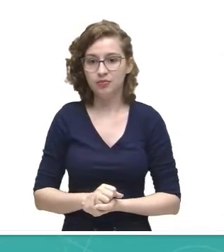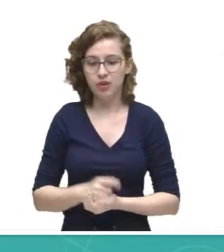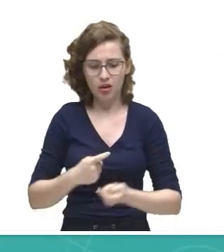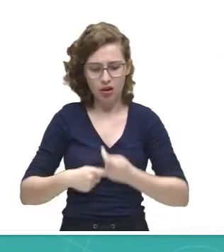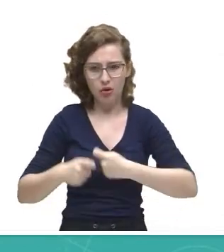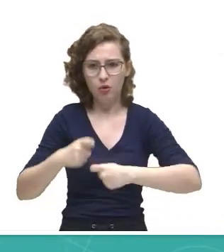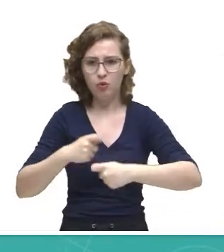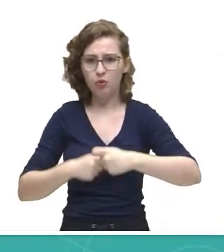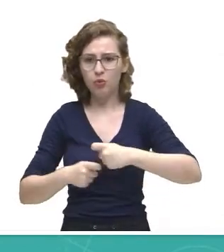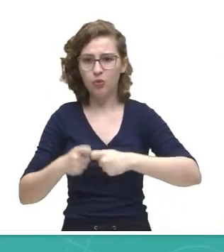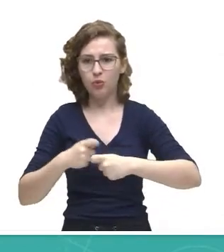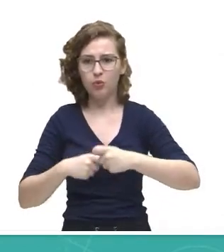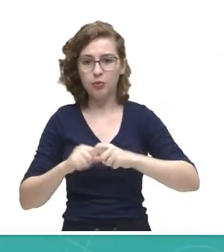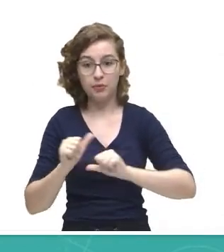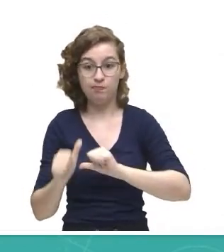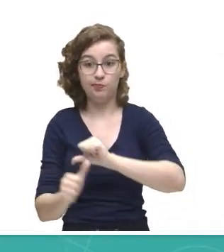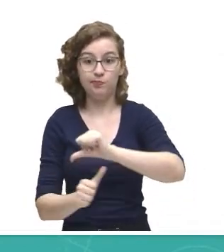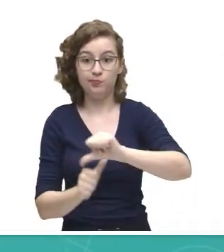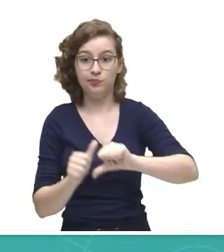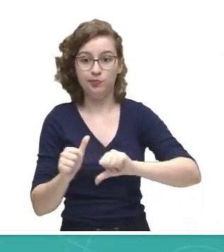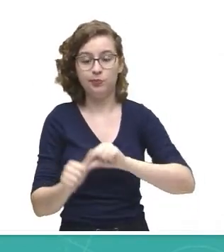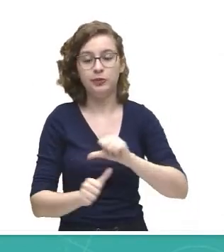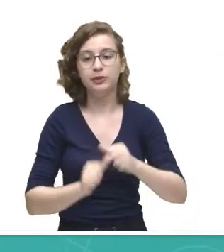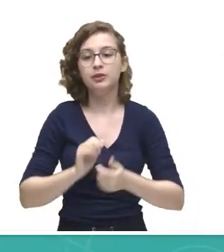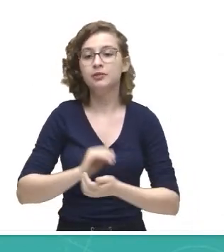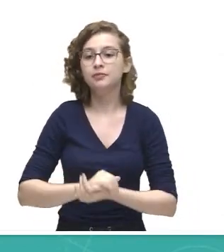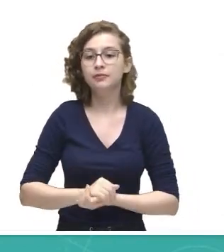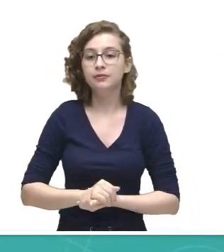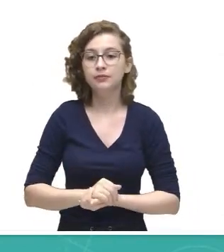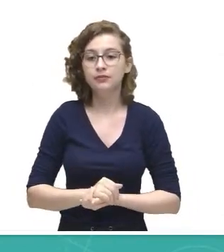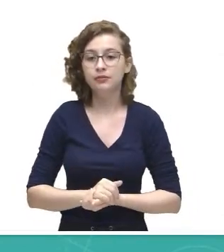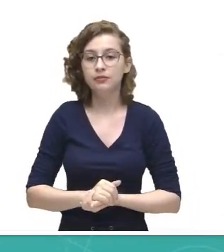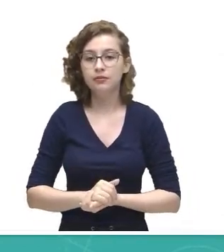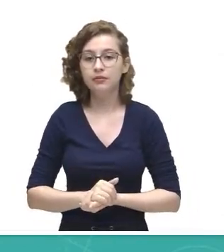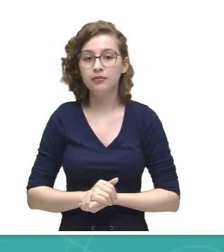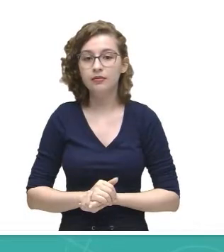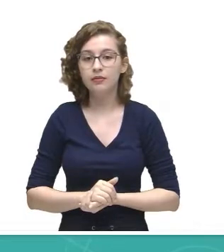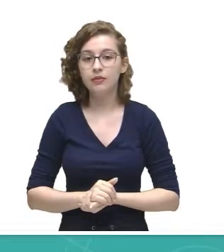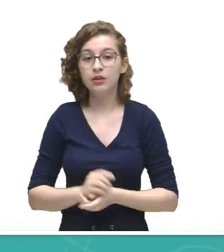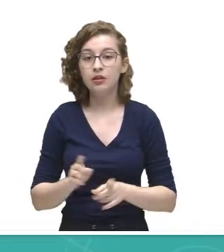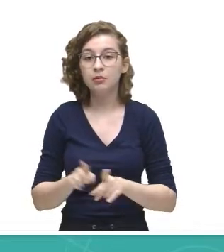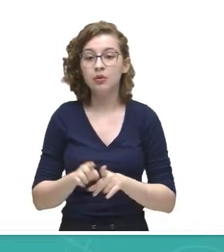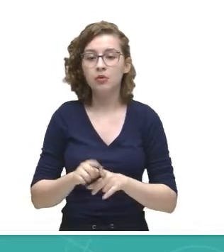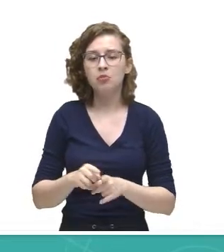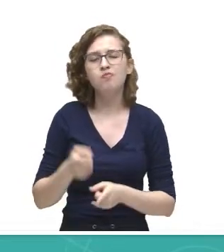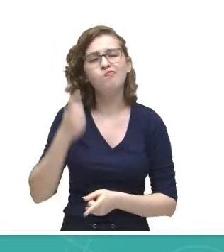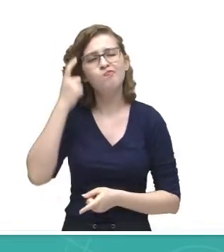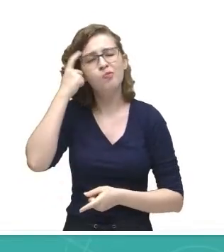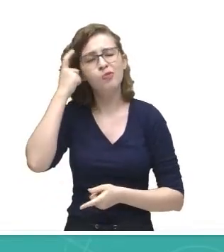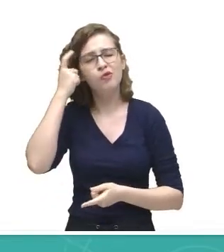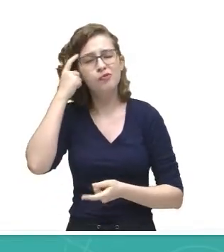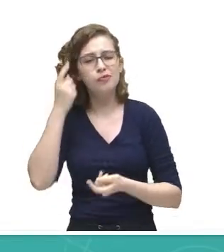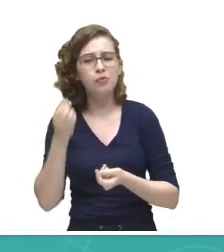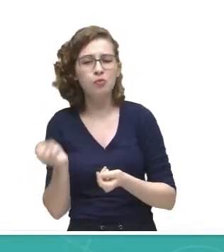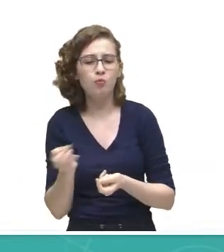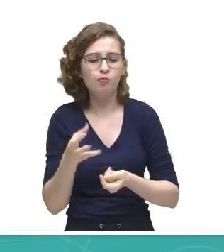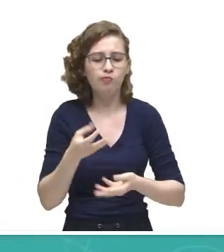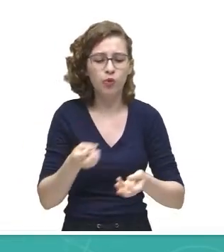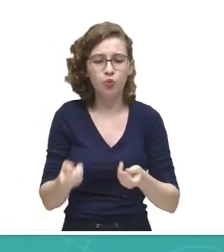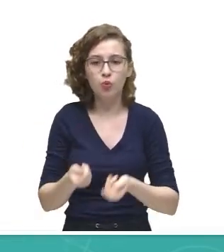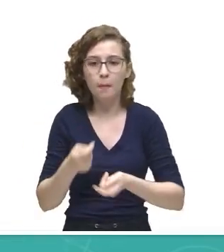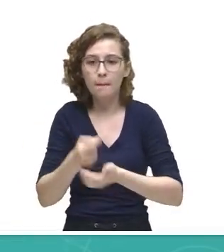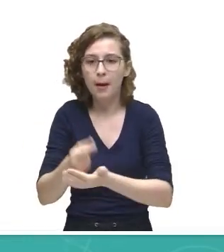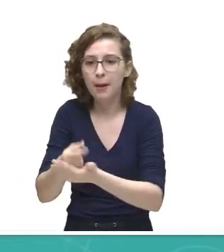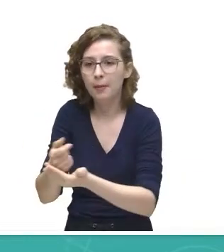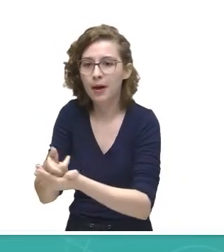economia, a economia vai mudar o seu modo de produção e a gente vai ver também uma nova lógica no consumo. Vamos lá, continuando a